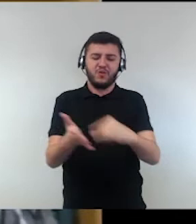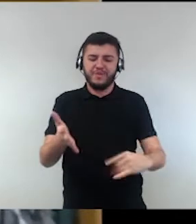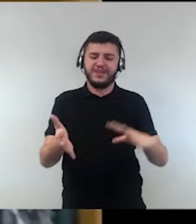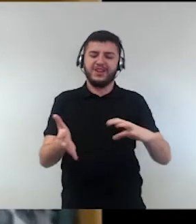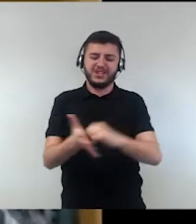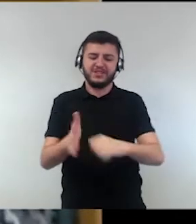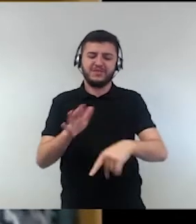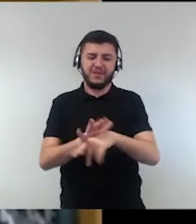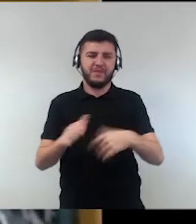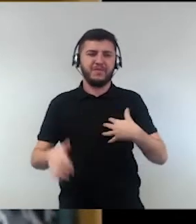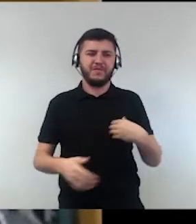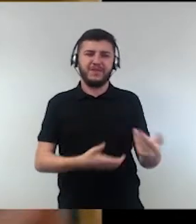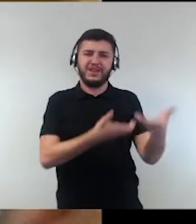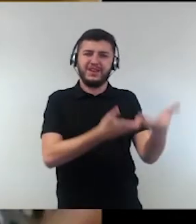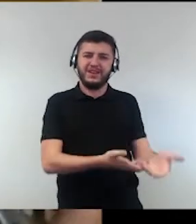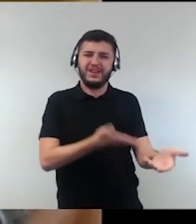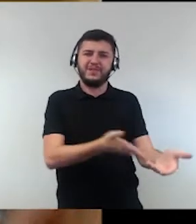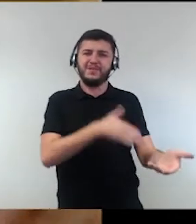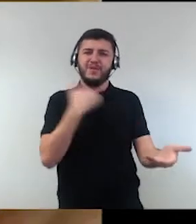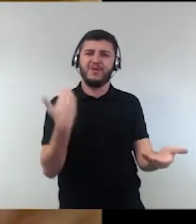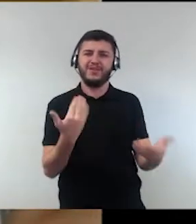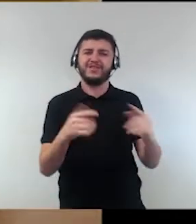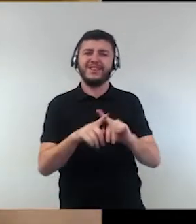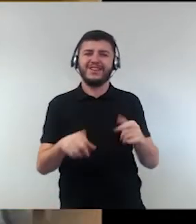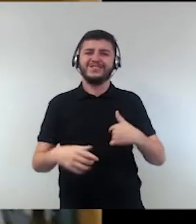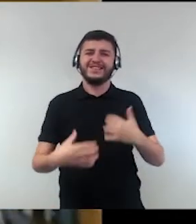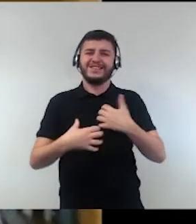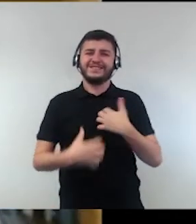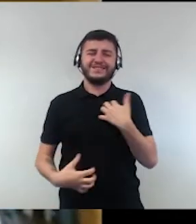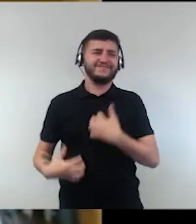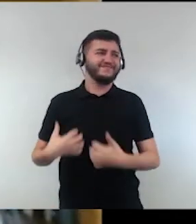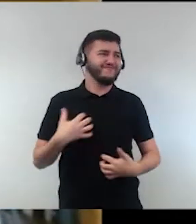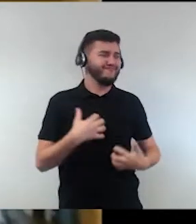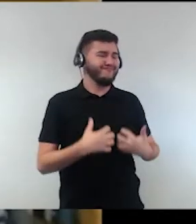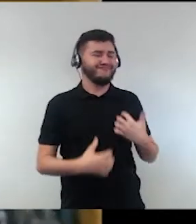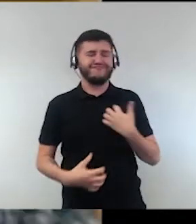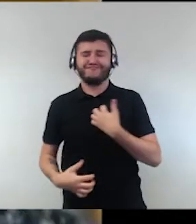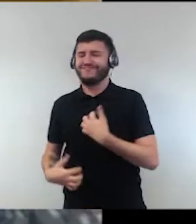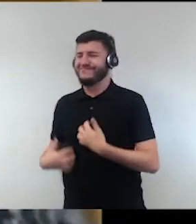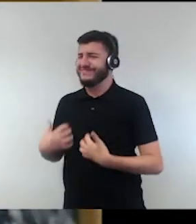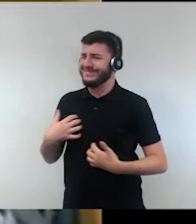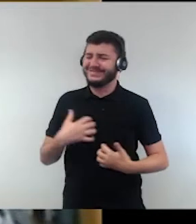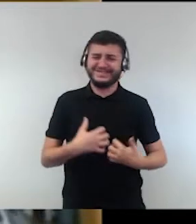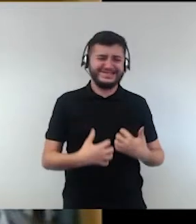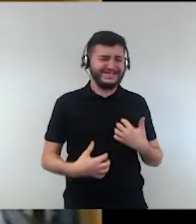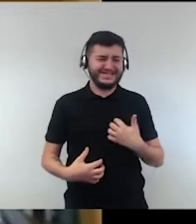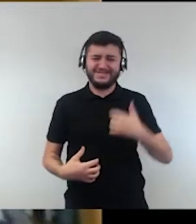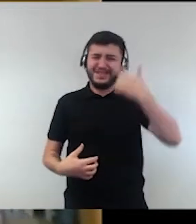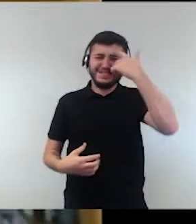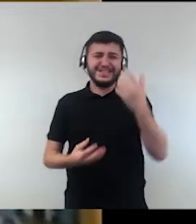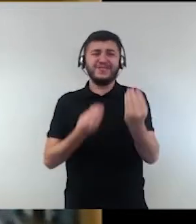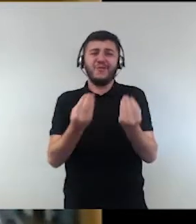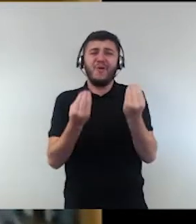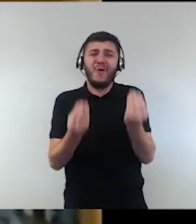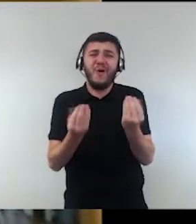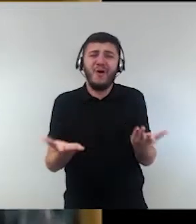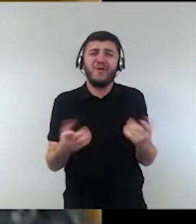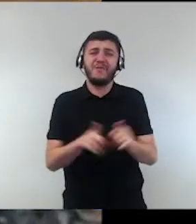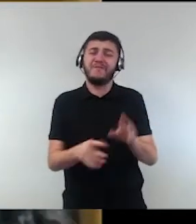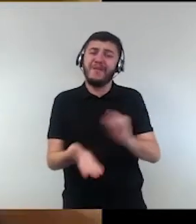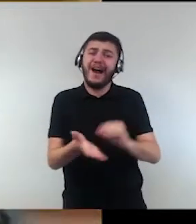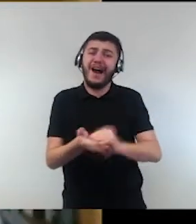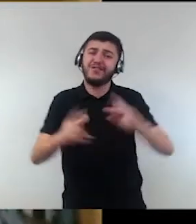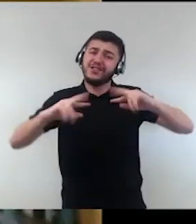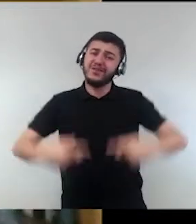comovida, muito abalada, tentando buscar alguma resposta para aquela desumanização, porque não eram